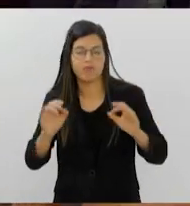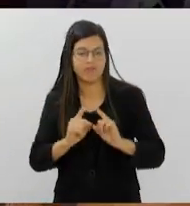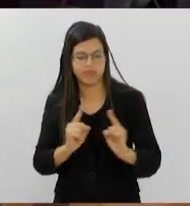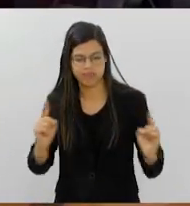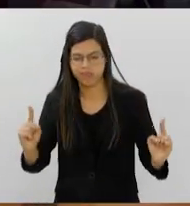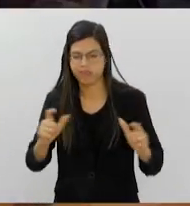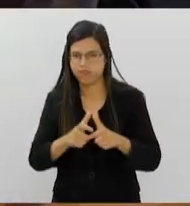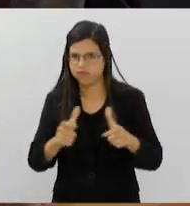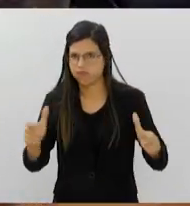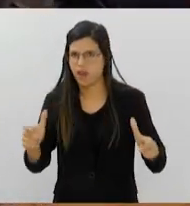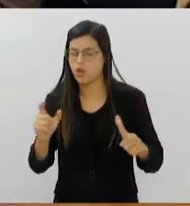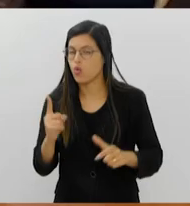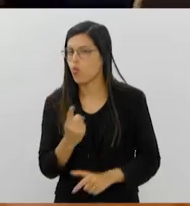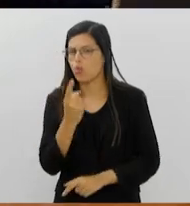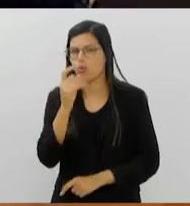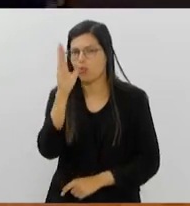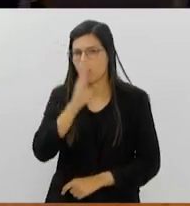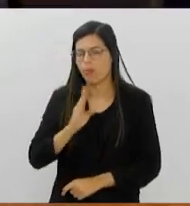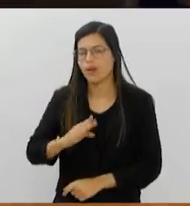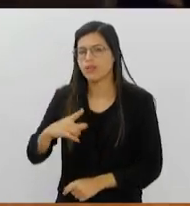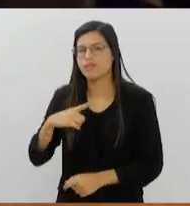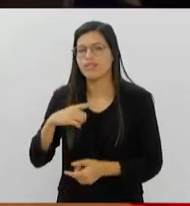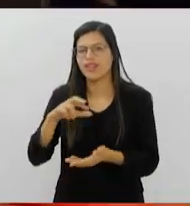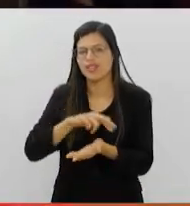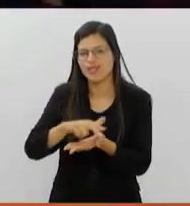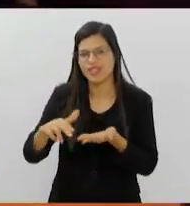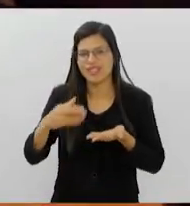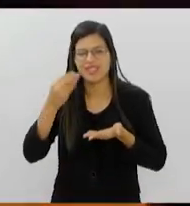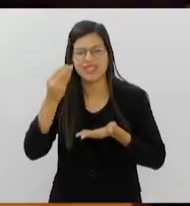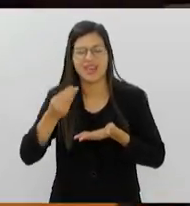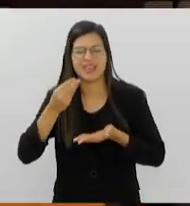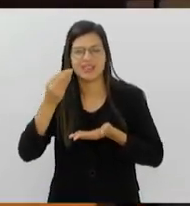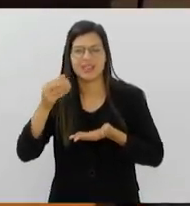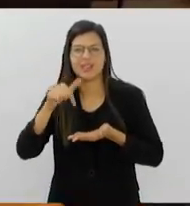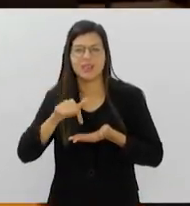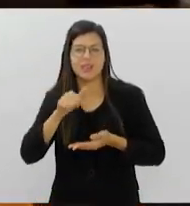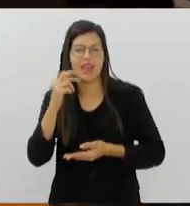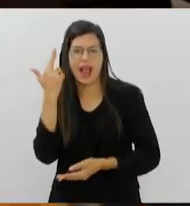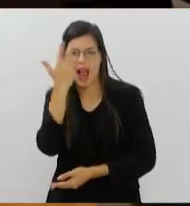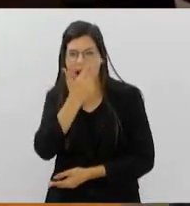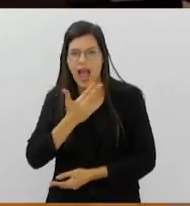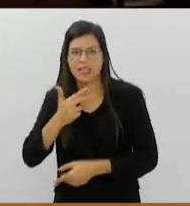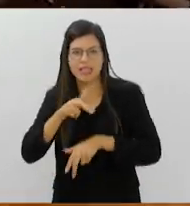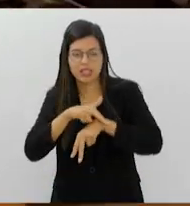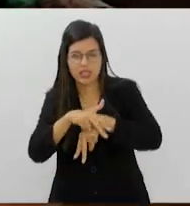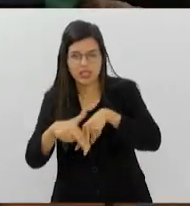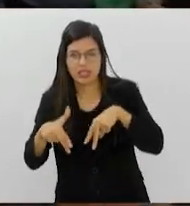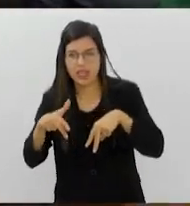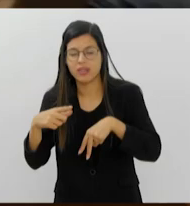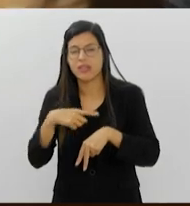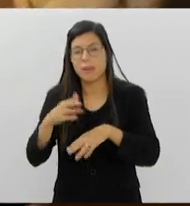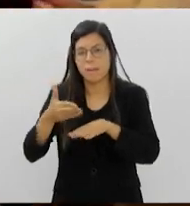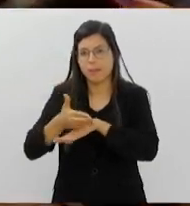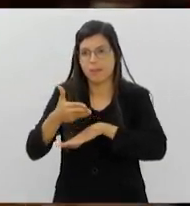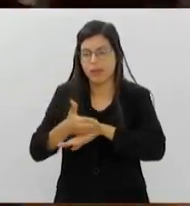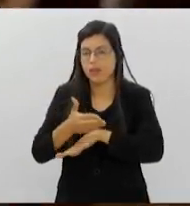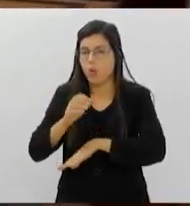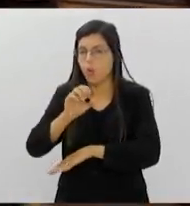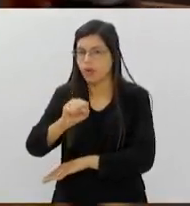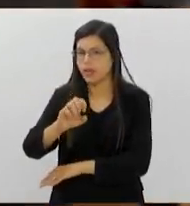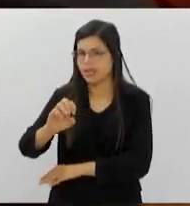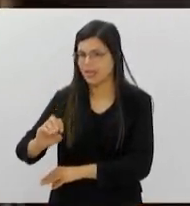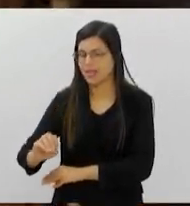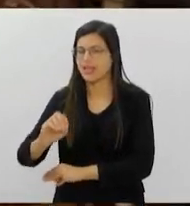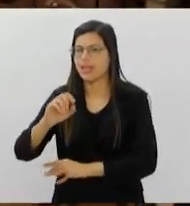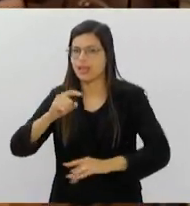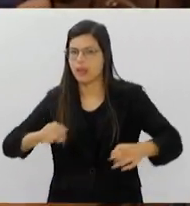o festival explora a diversidade em termos de gênero e raça. O evento conta com a participação de aproximadamente 80 músicos